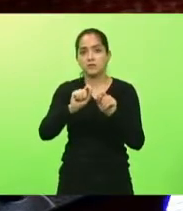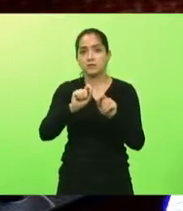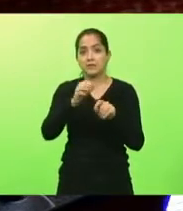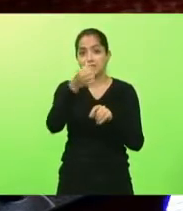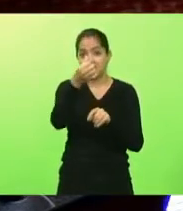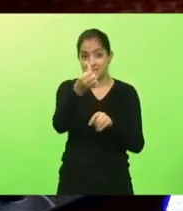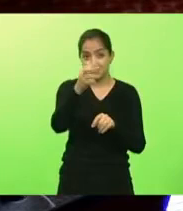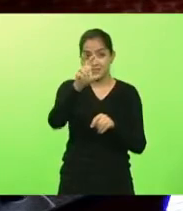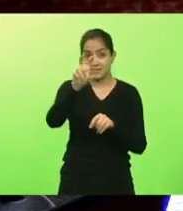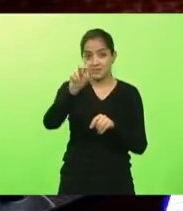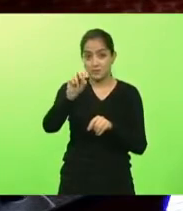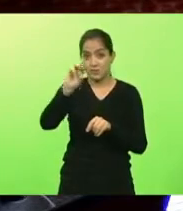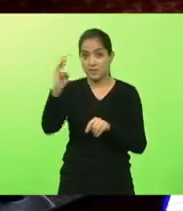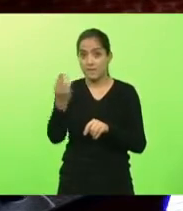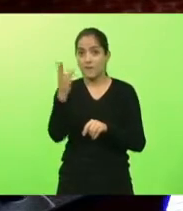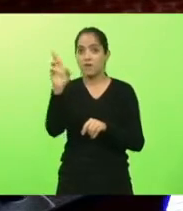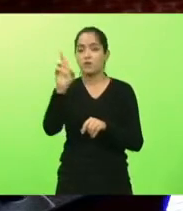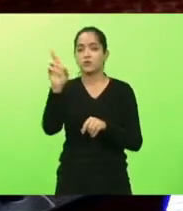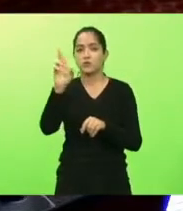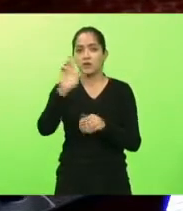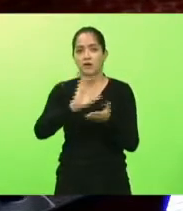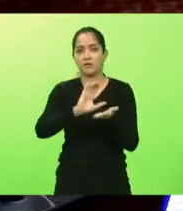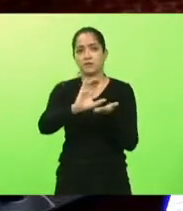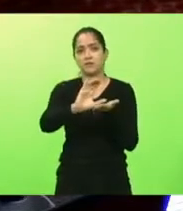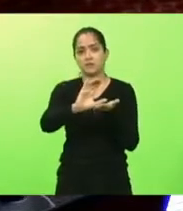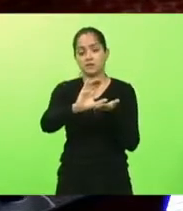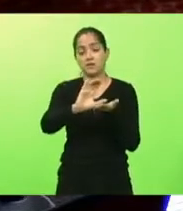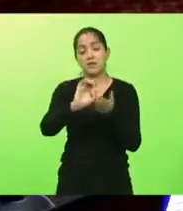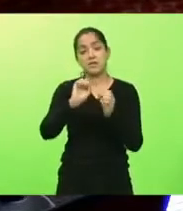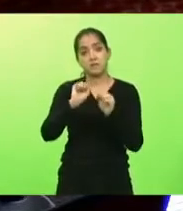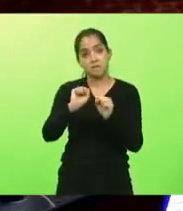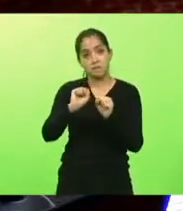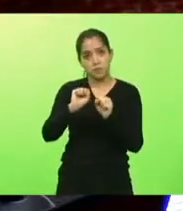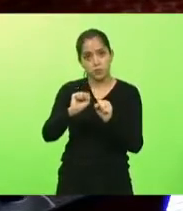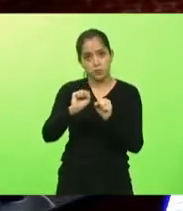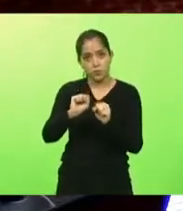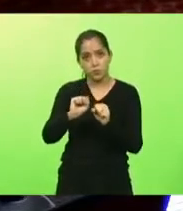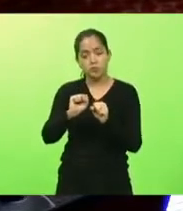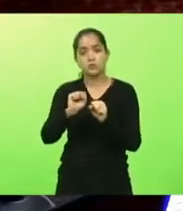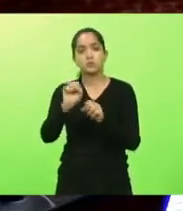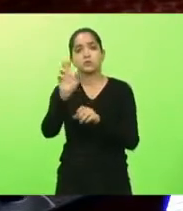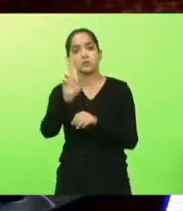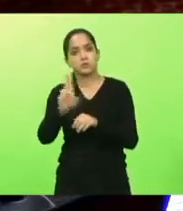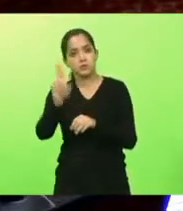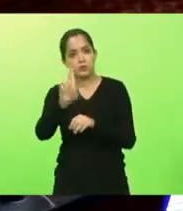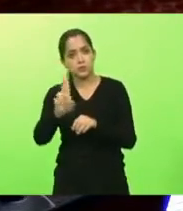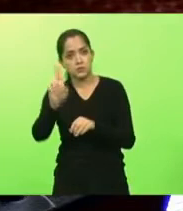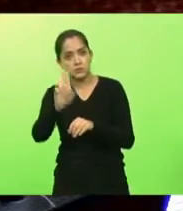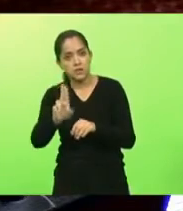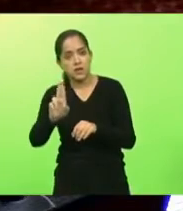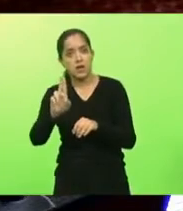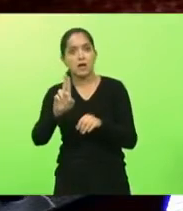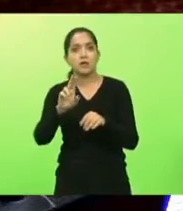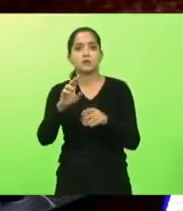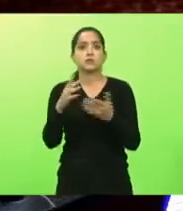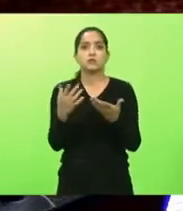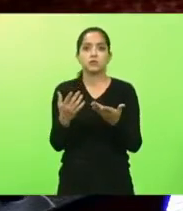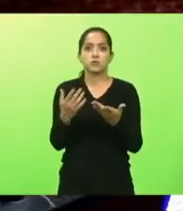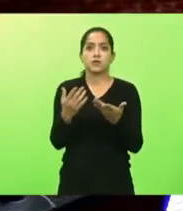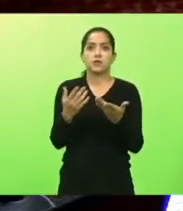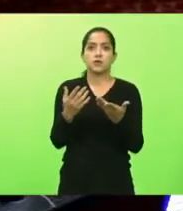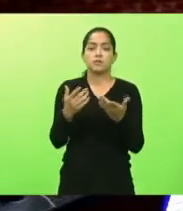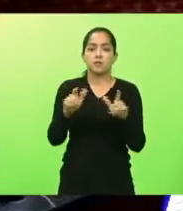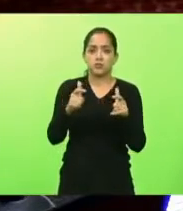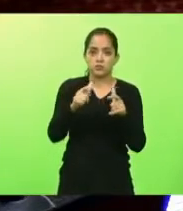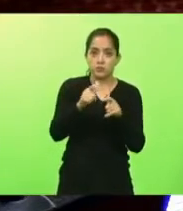650 milhões de reais, que poderiam, aí sim, estar sendo utilizado, né, para o combate ao Covid-19, desde que de forma